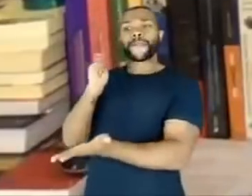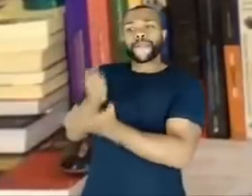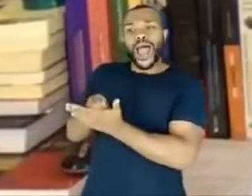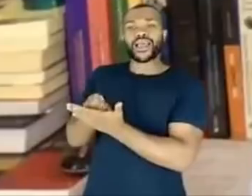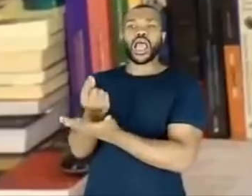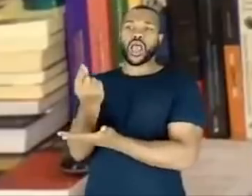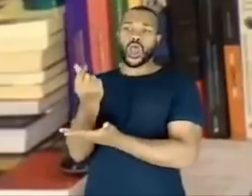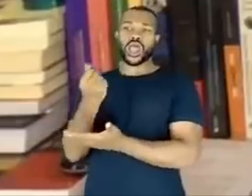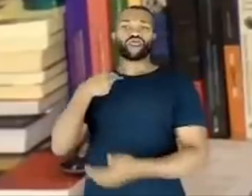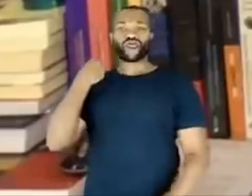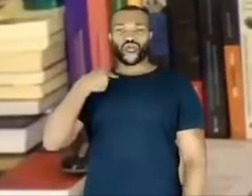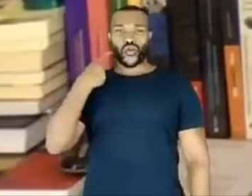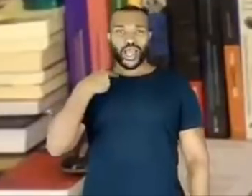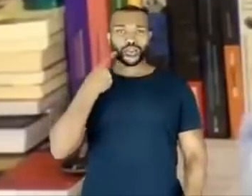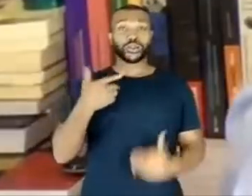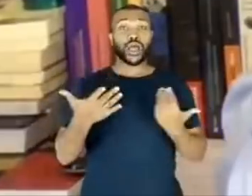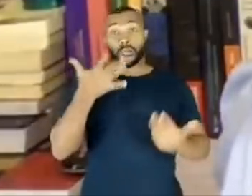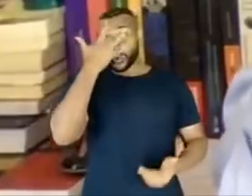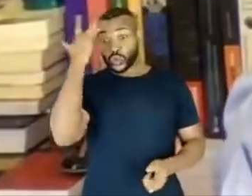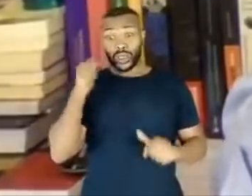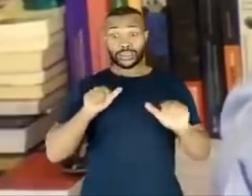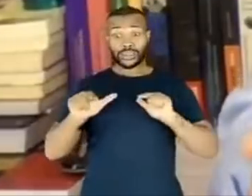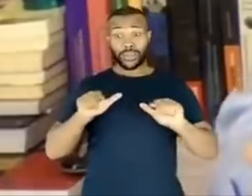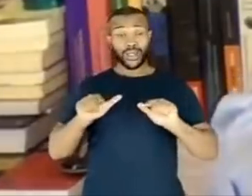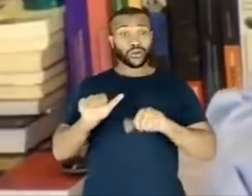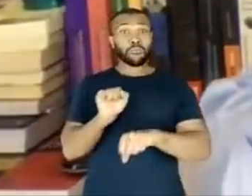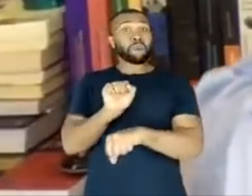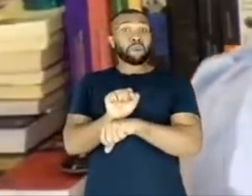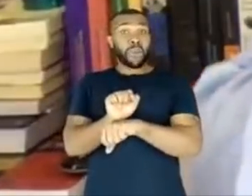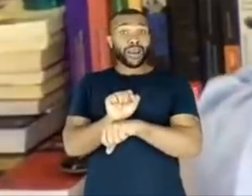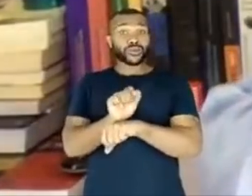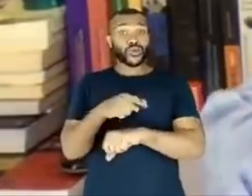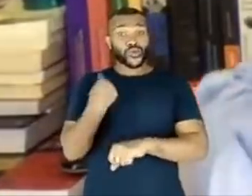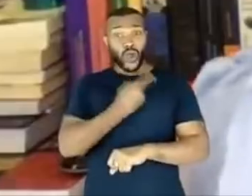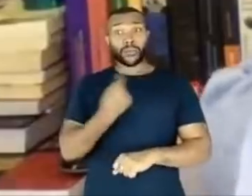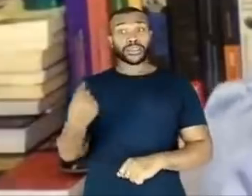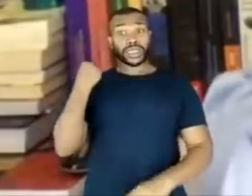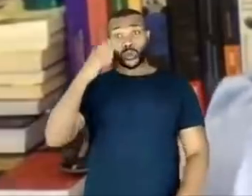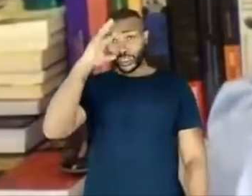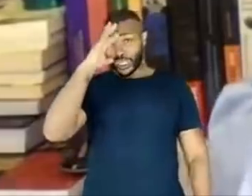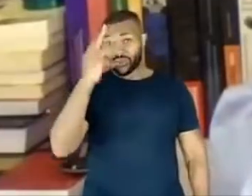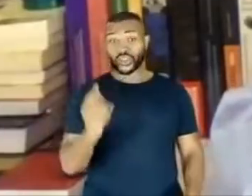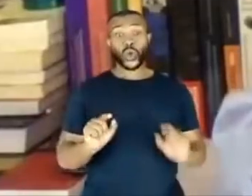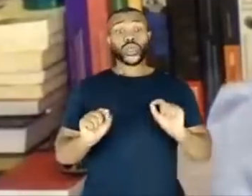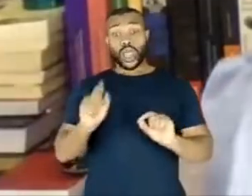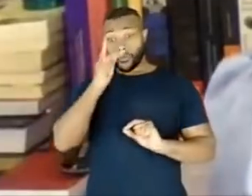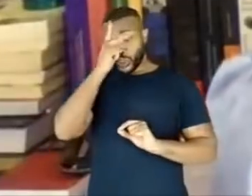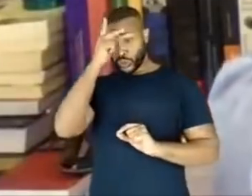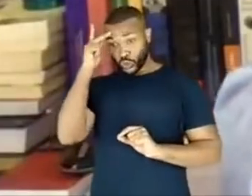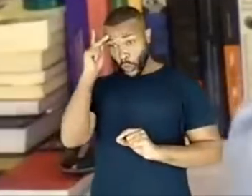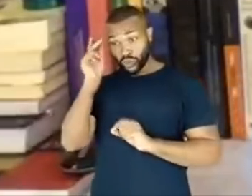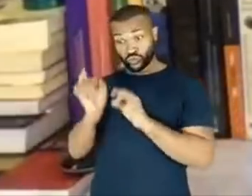Então, o trabalhador está cerceado. Quando a gente defendia a tese de que o promotor que acusar uma pessoa,